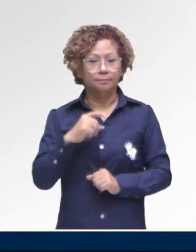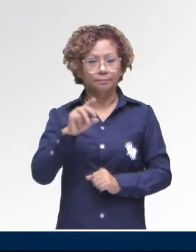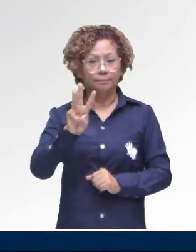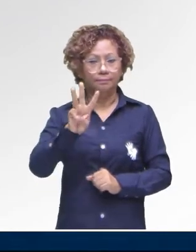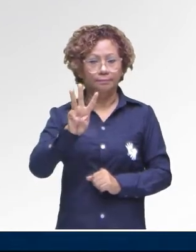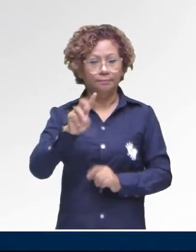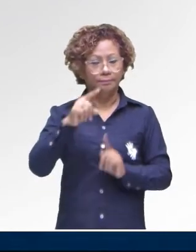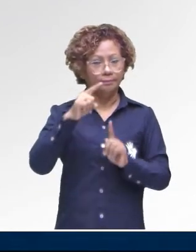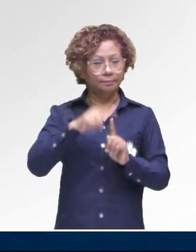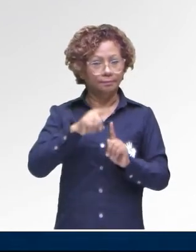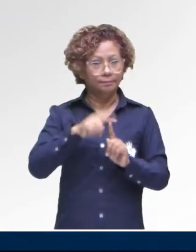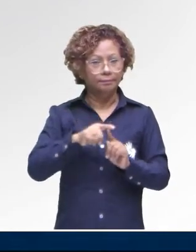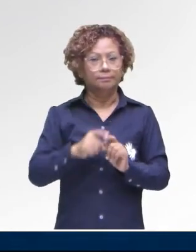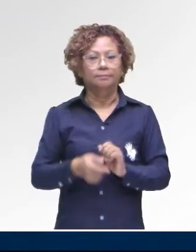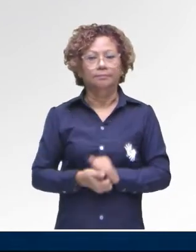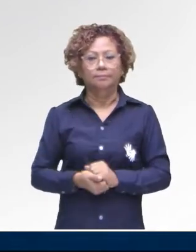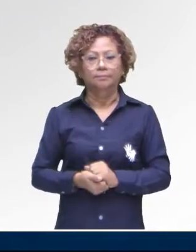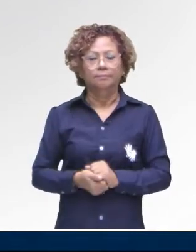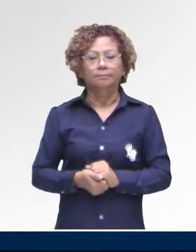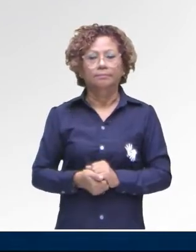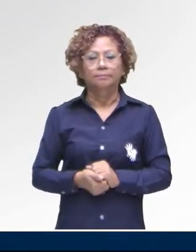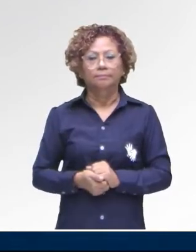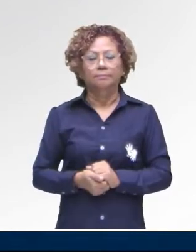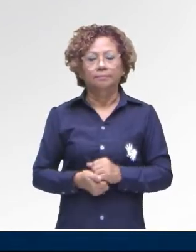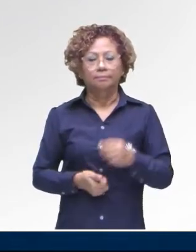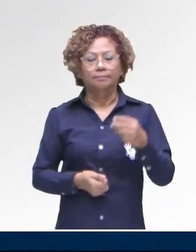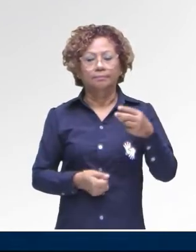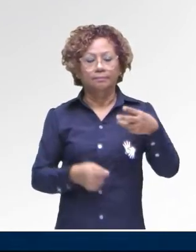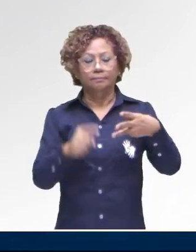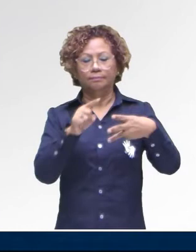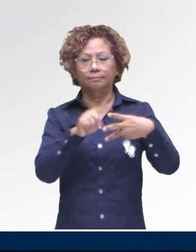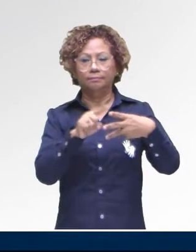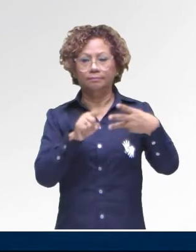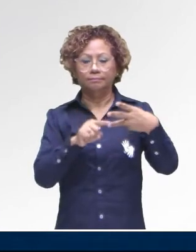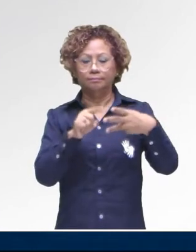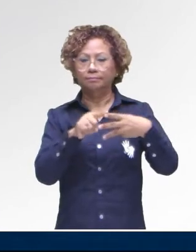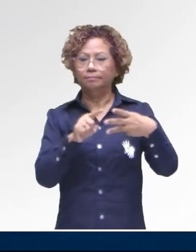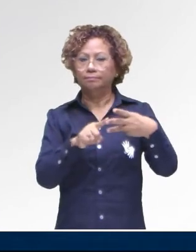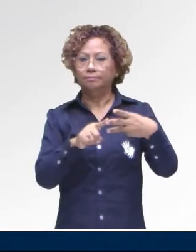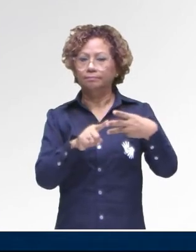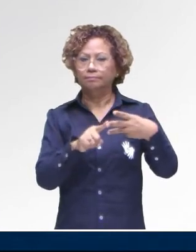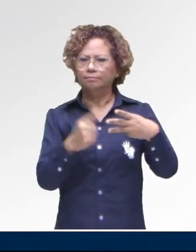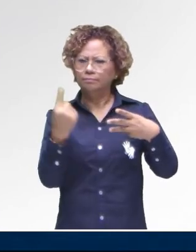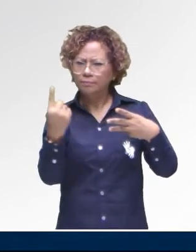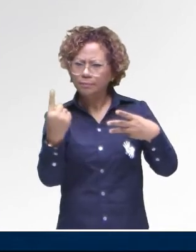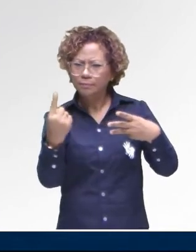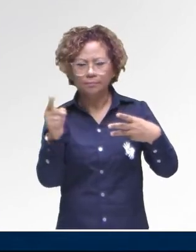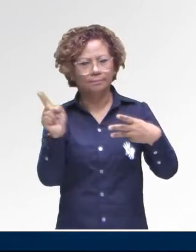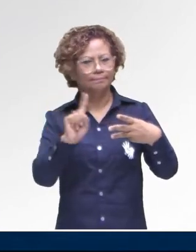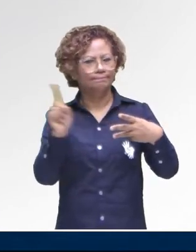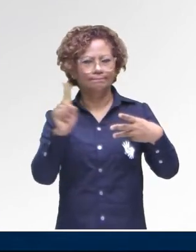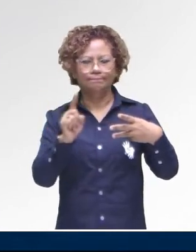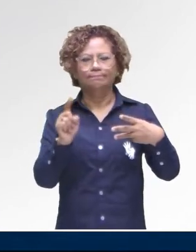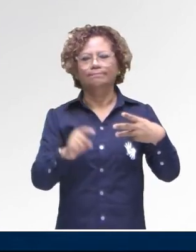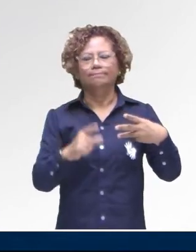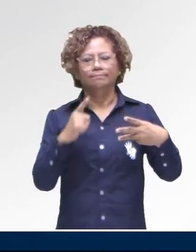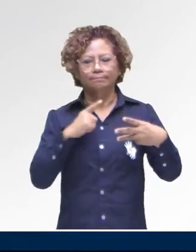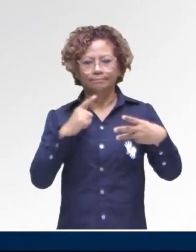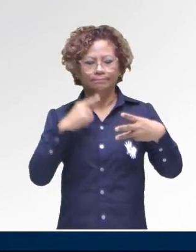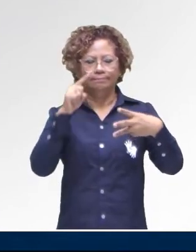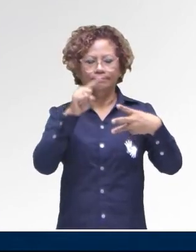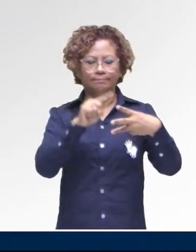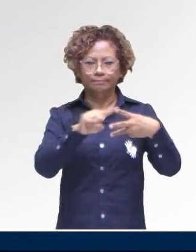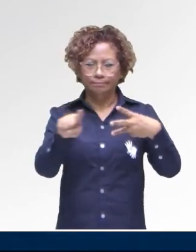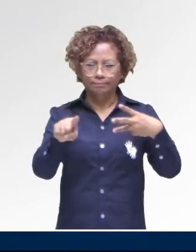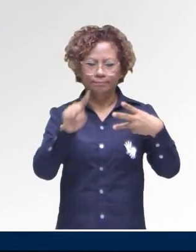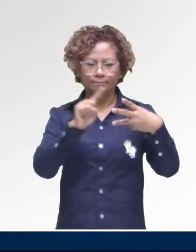Então, nós temos aqui, né, 3 figuras. Então, não são as únicas figuras as retas, pois nós temos